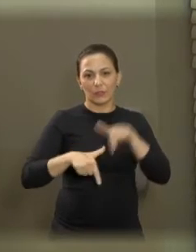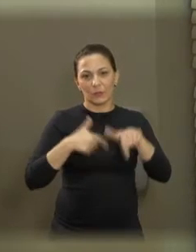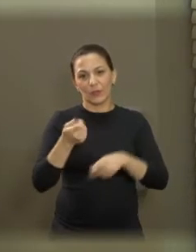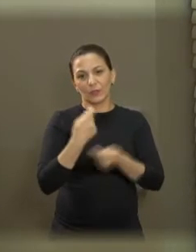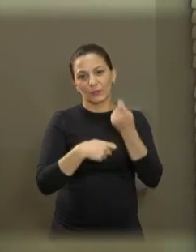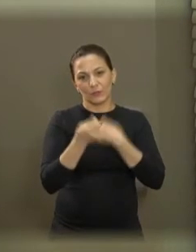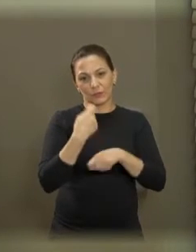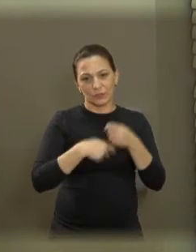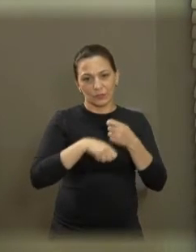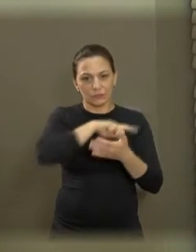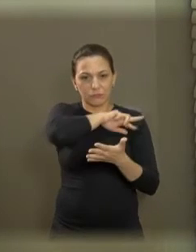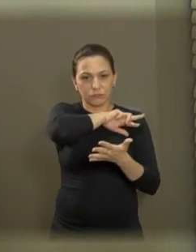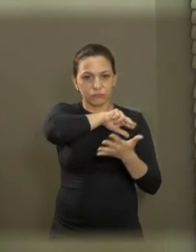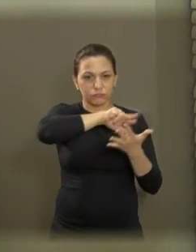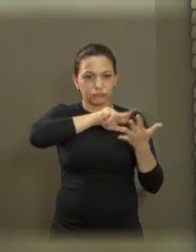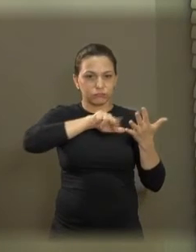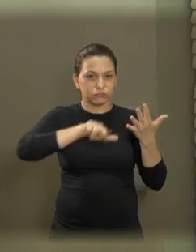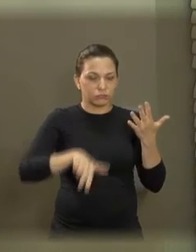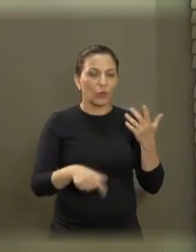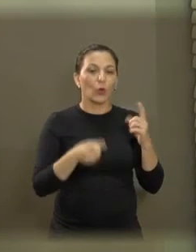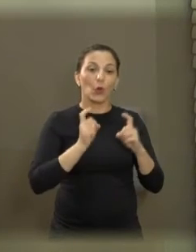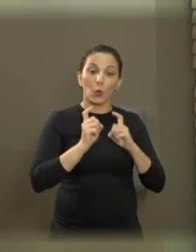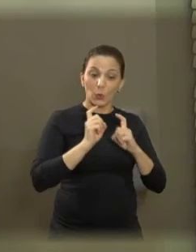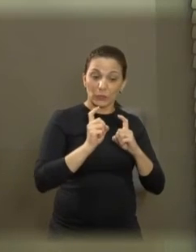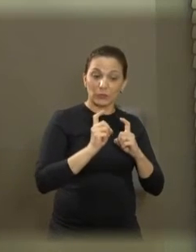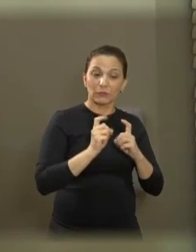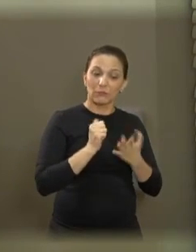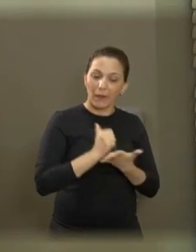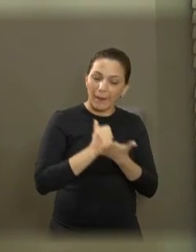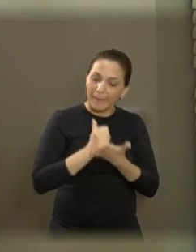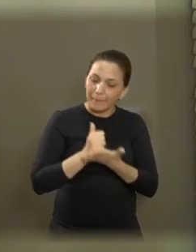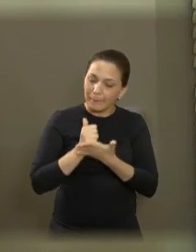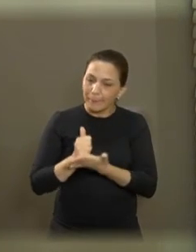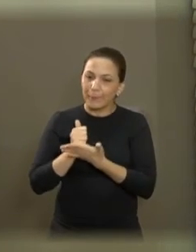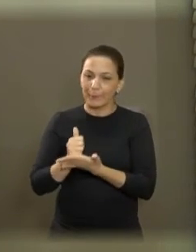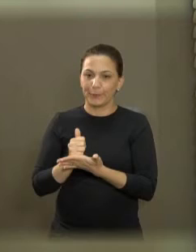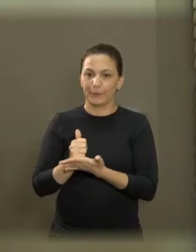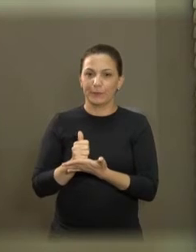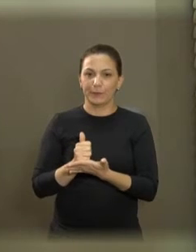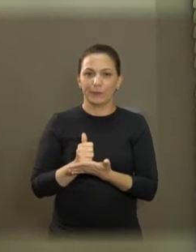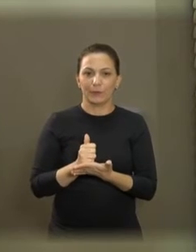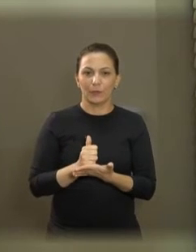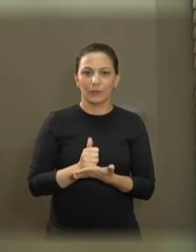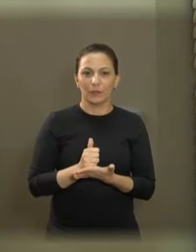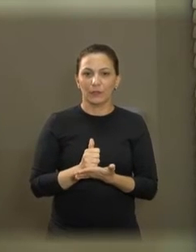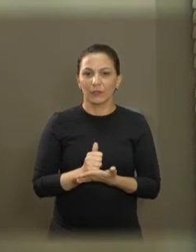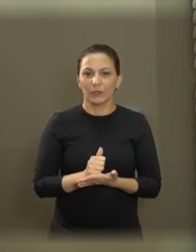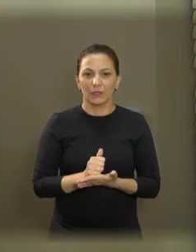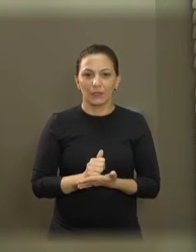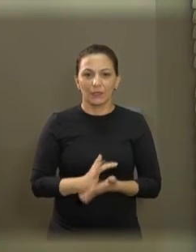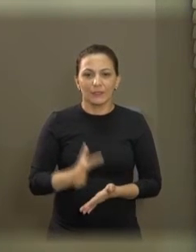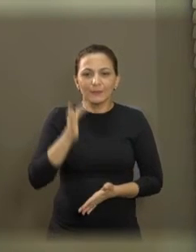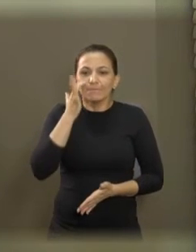faculdade, foram inúmeras as comissões em que ele colaborou, né? Então, é impressionante